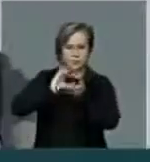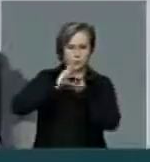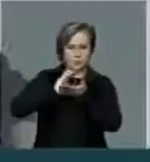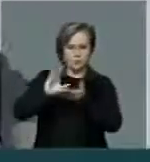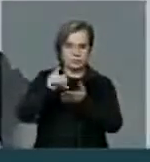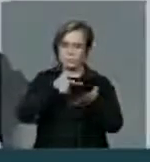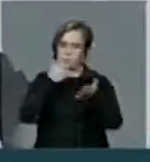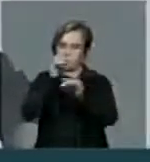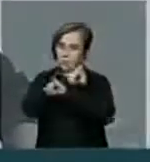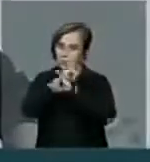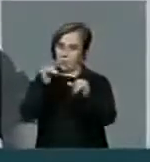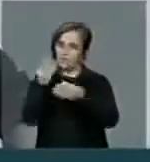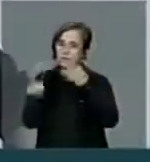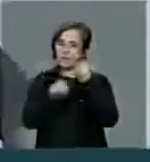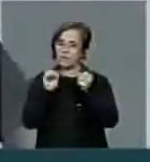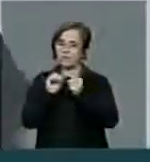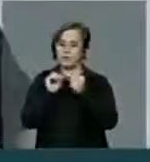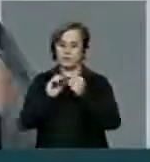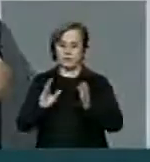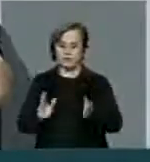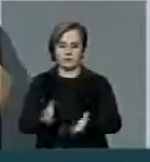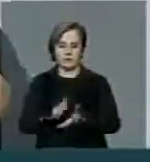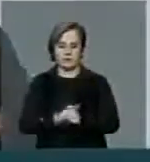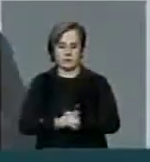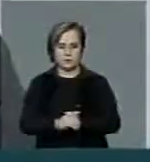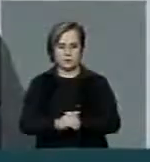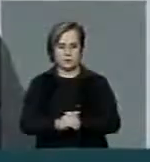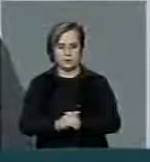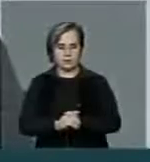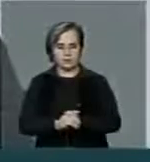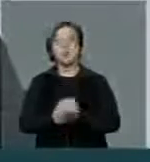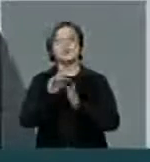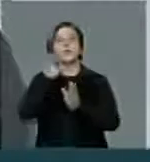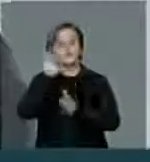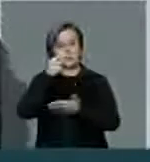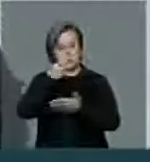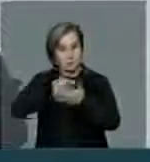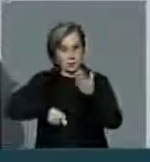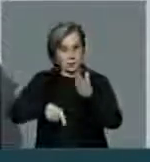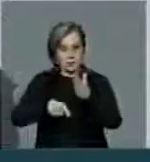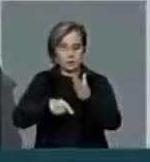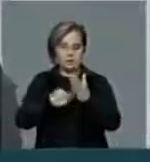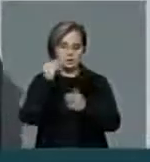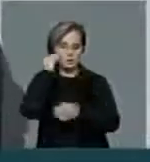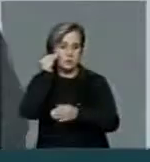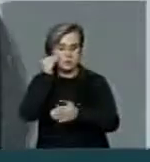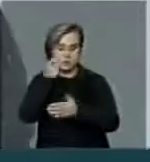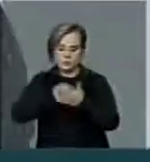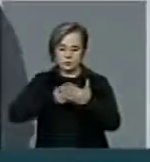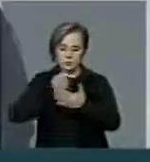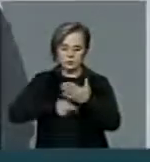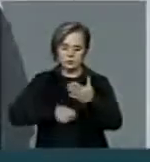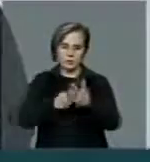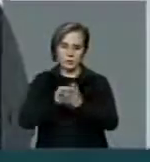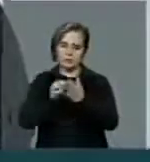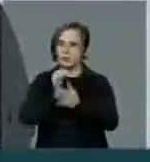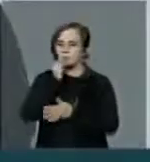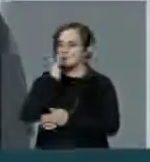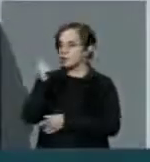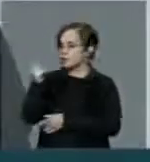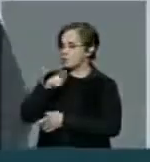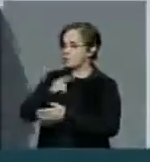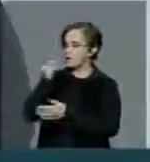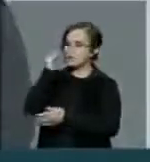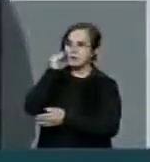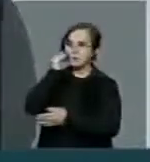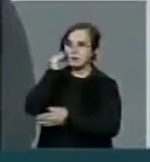aqui sobre recursos financeiros. Um a um, com testes. O estado de Goiás, por exemplo, deputado, está testando o sistema. A